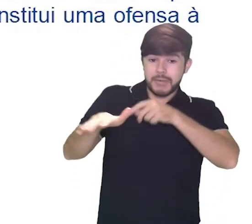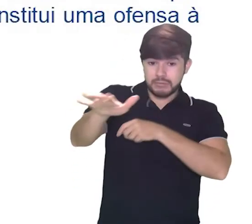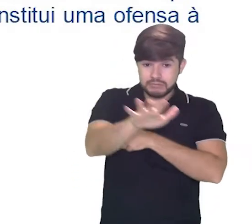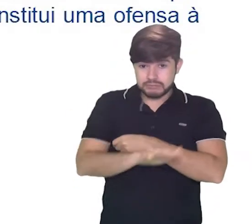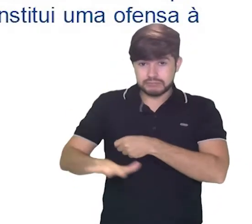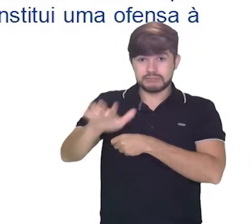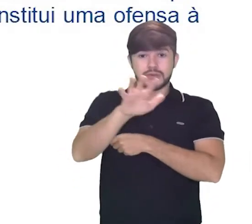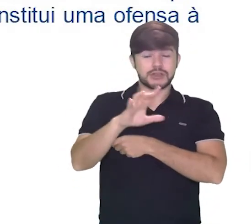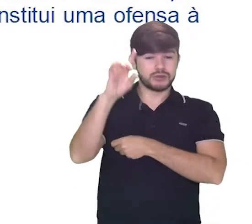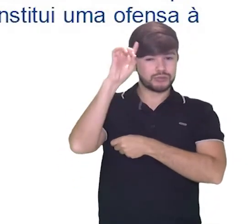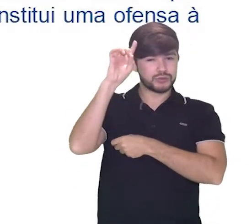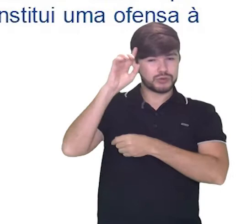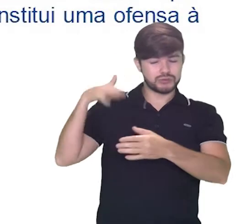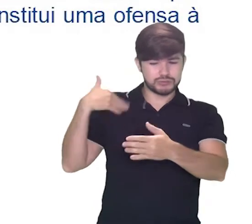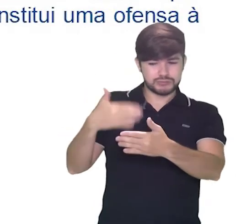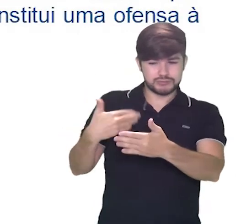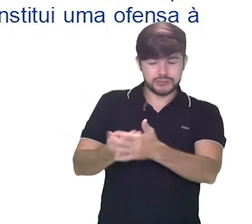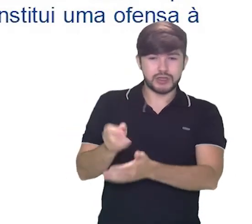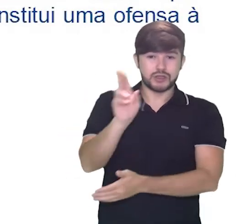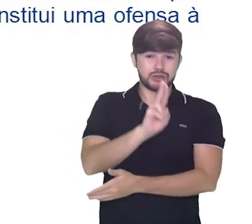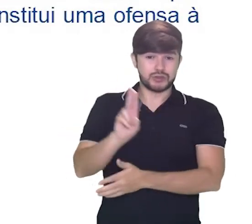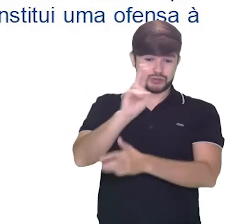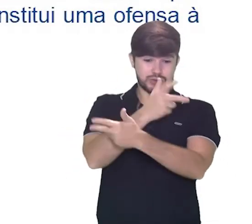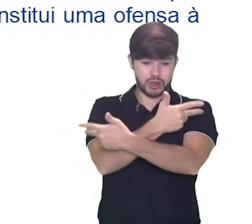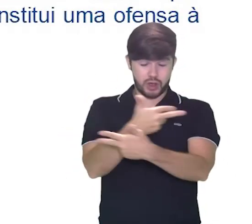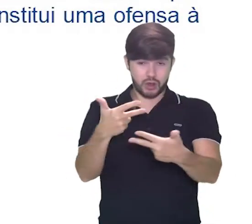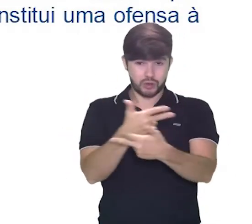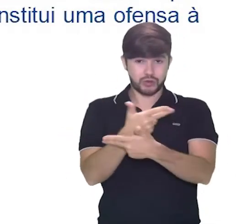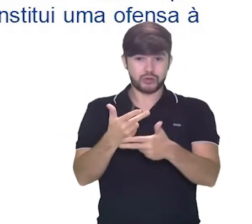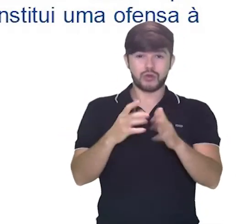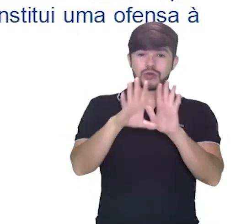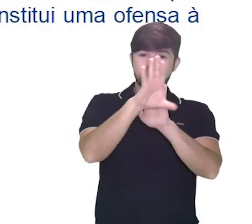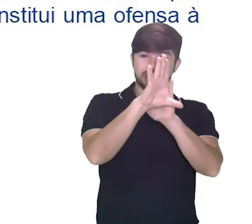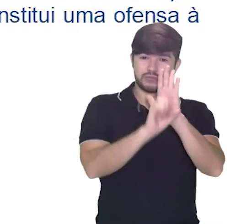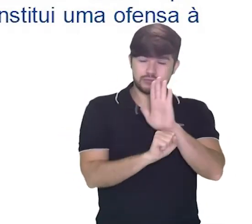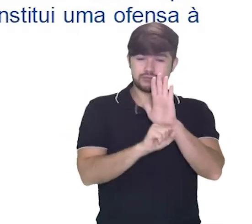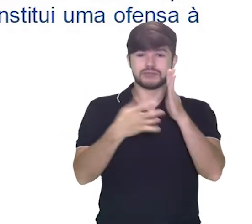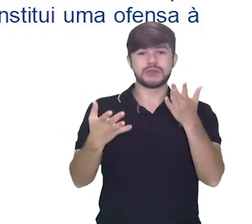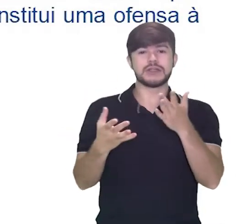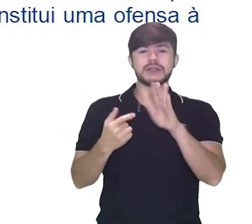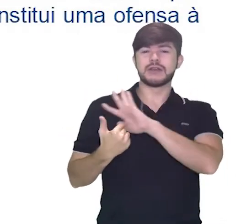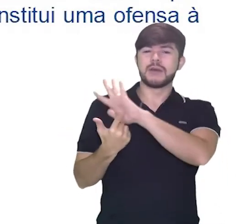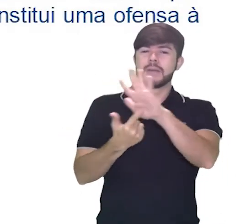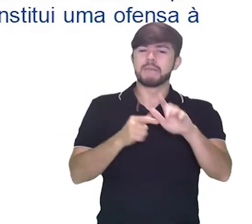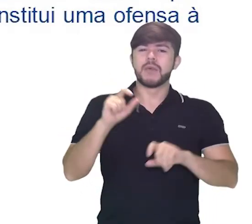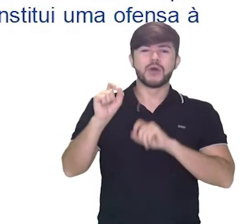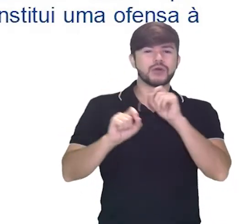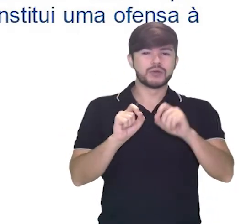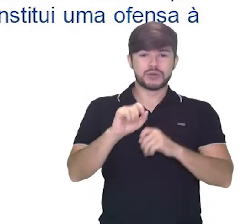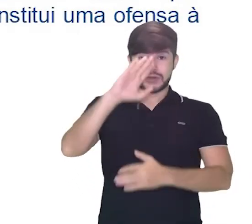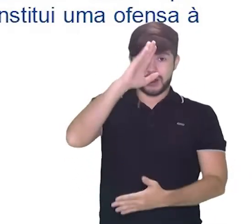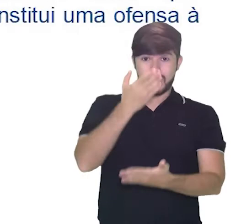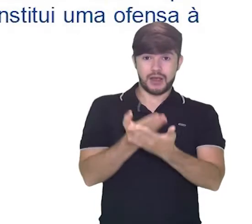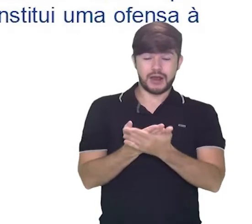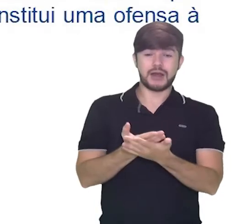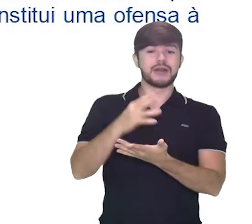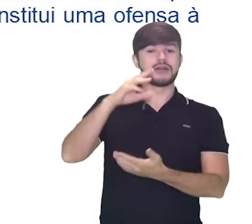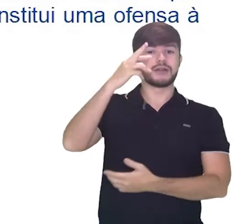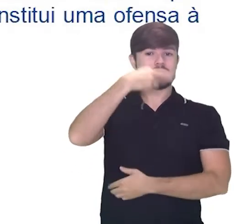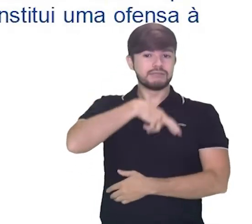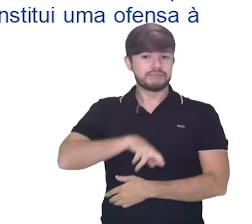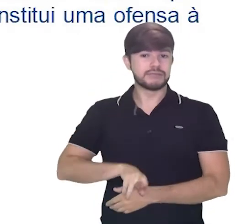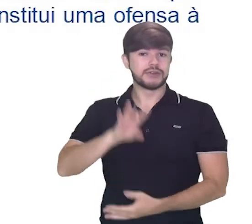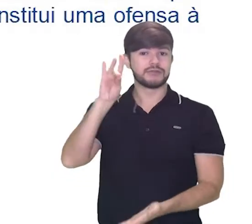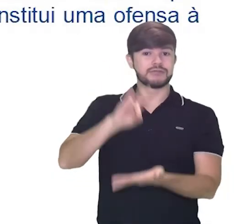jovem ou da população em modo geral, no dia a dia, fazendo uso de adereços, símbolos que expressam isso